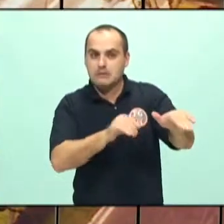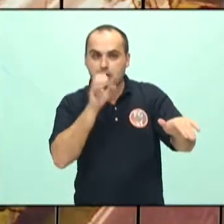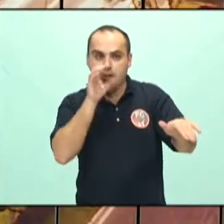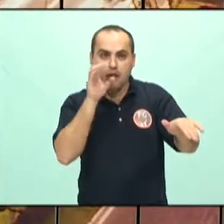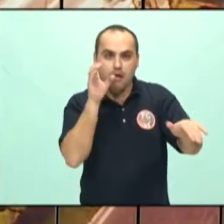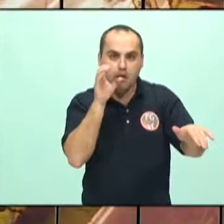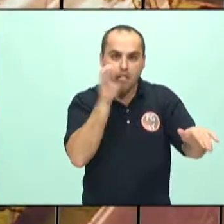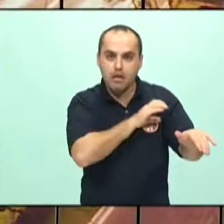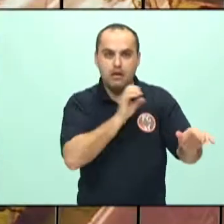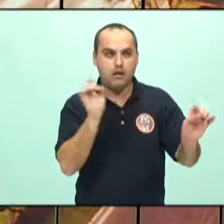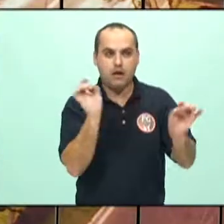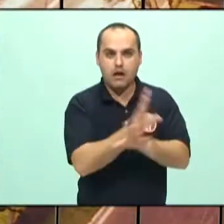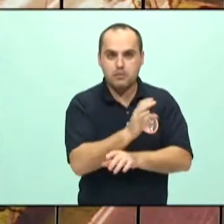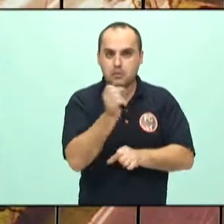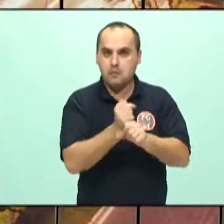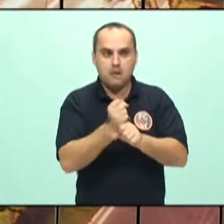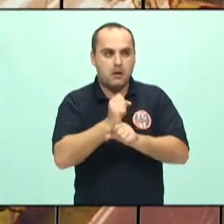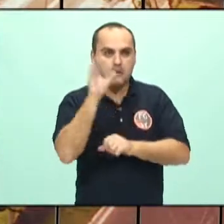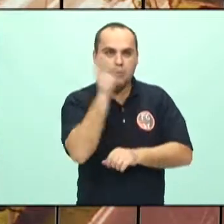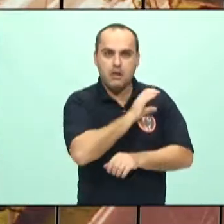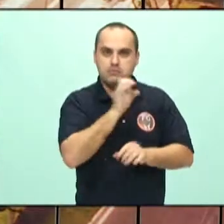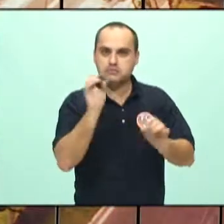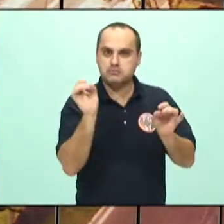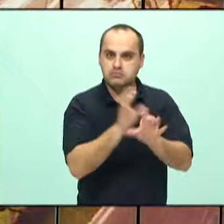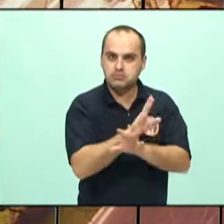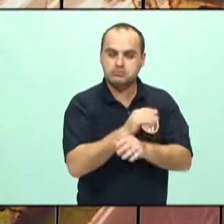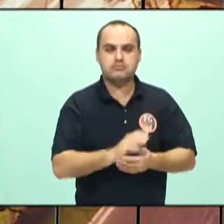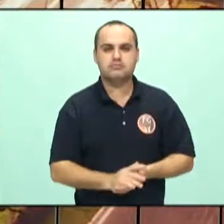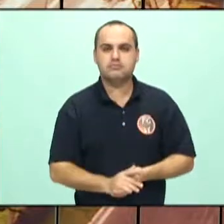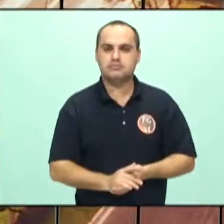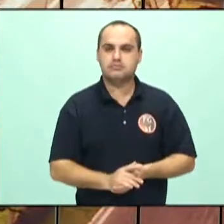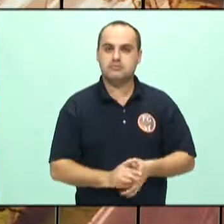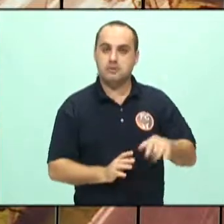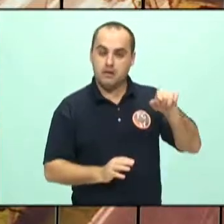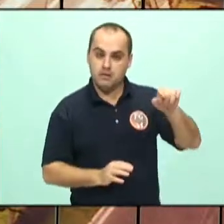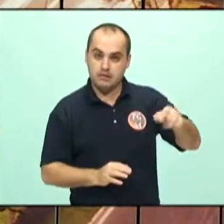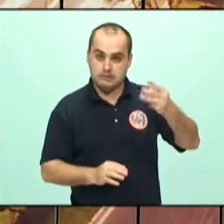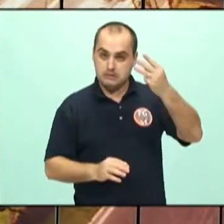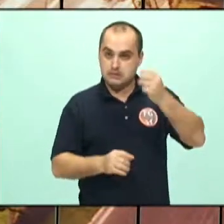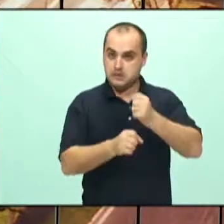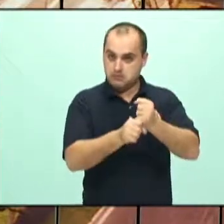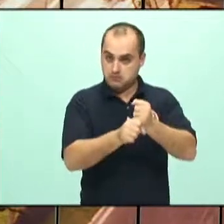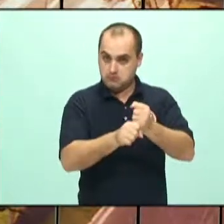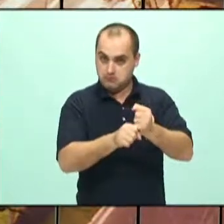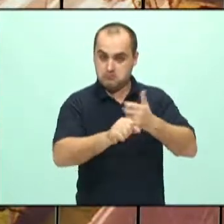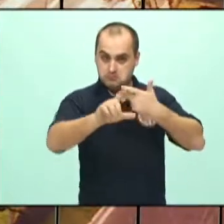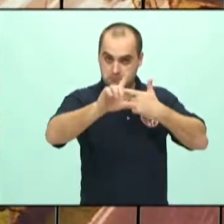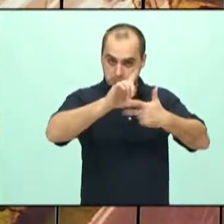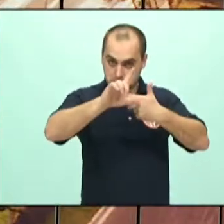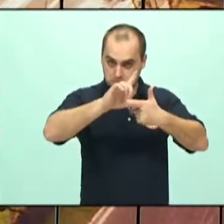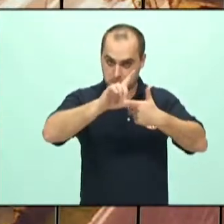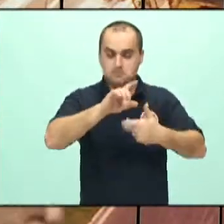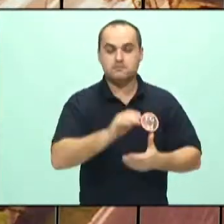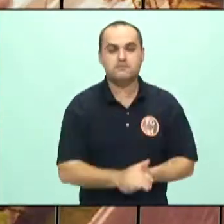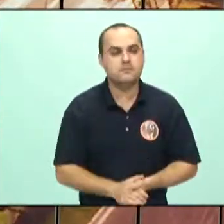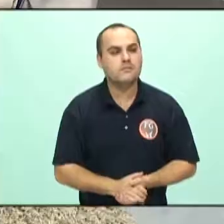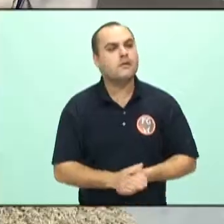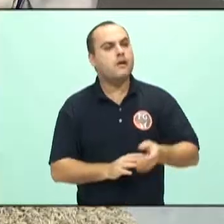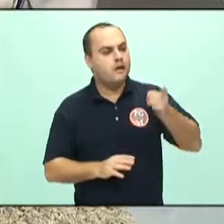né? Findando também este terceiro ano desta legislatura. O senhor